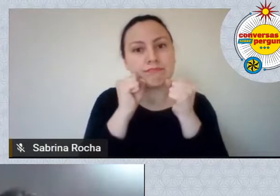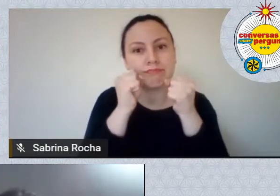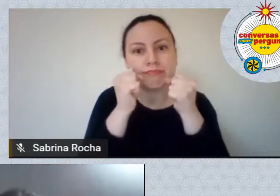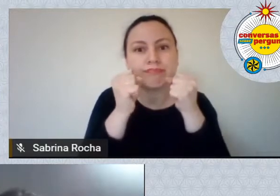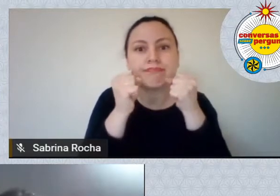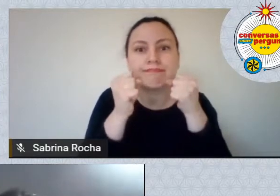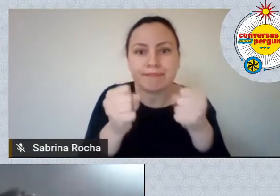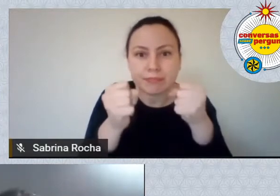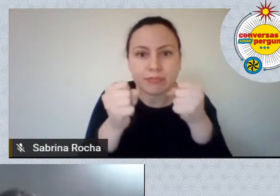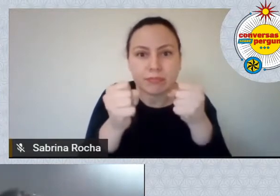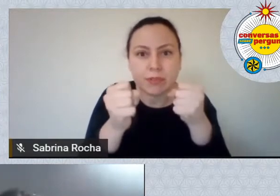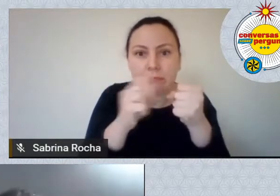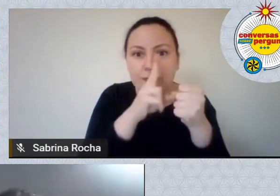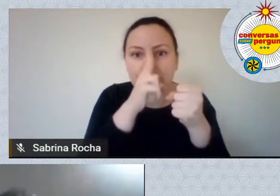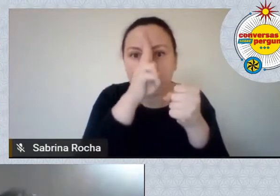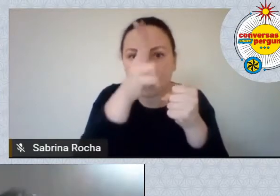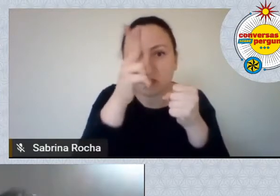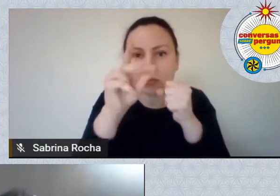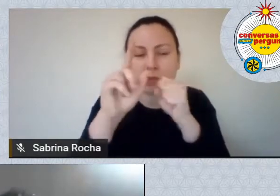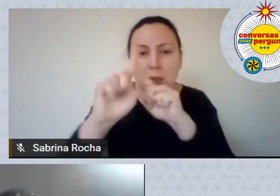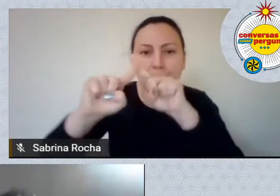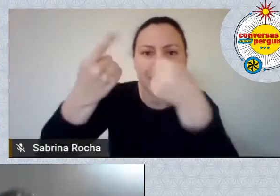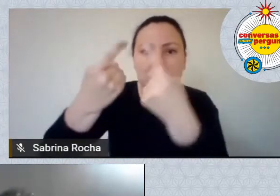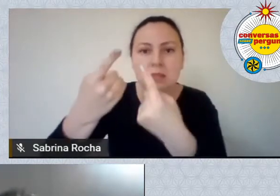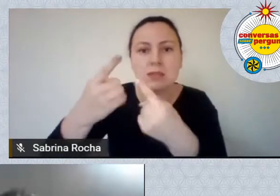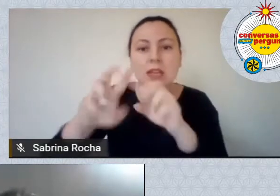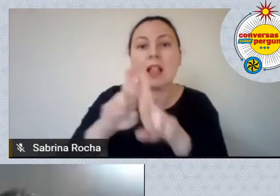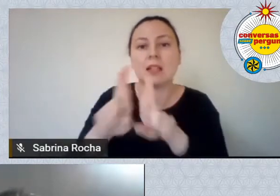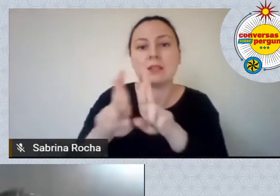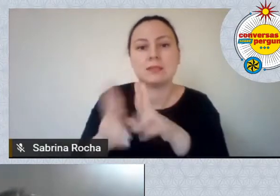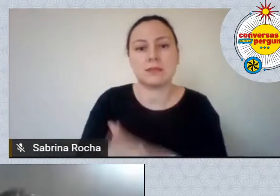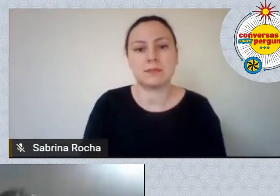para as relações. Sim.